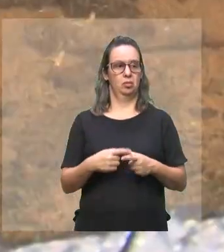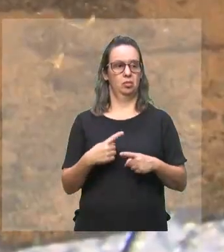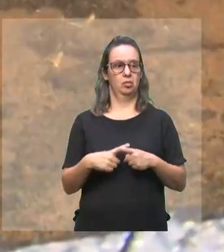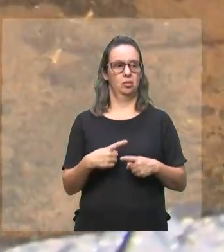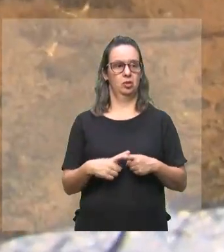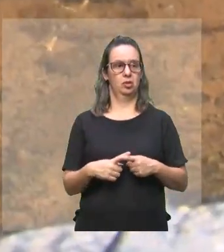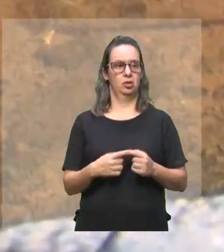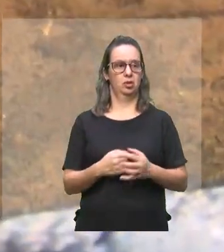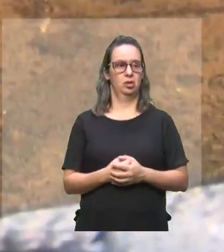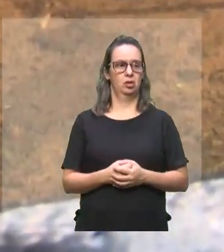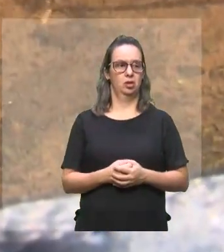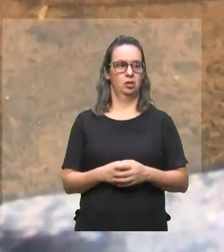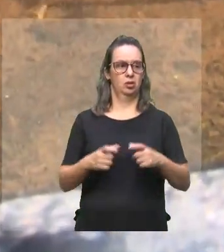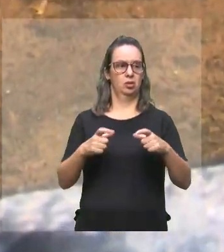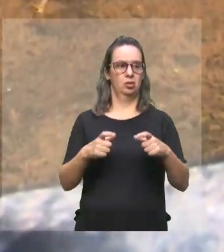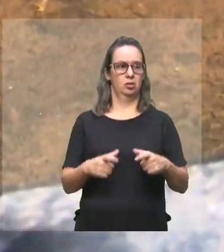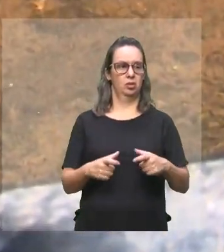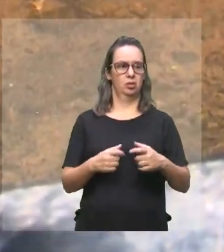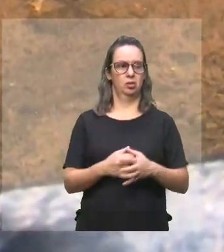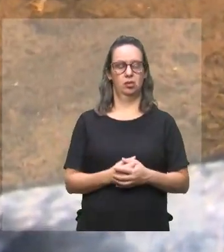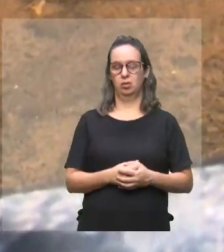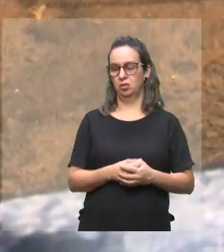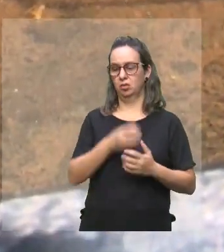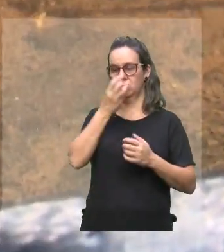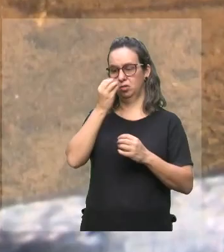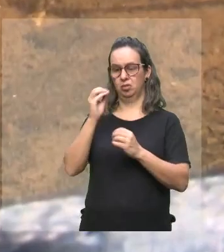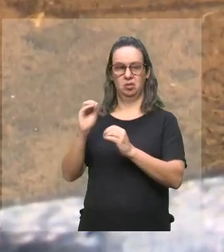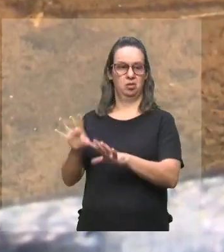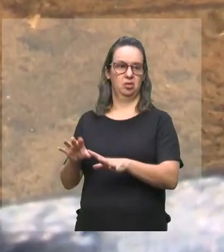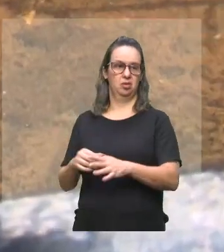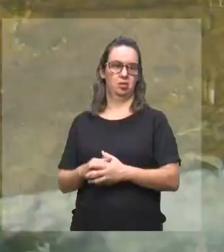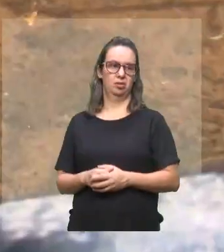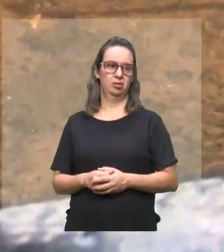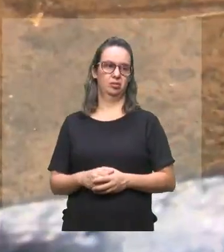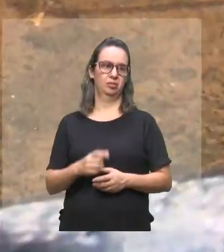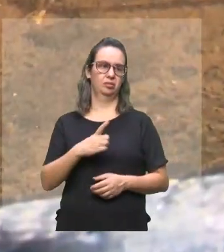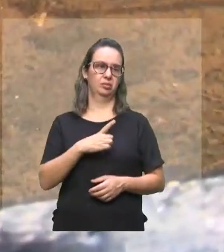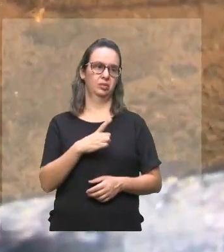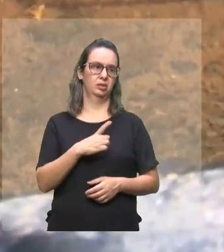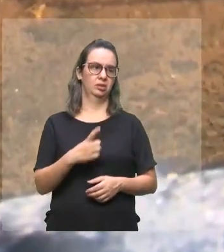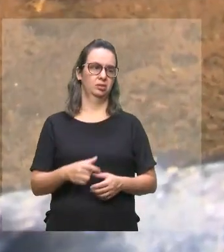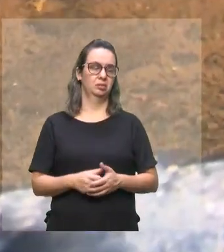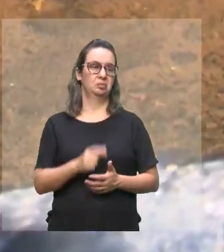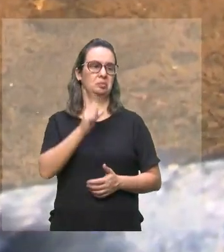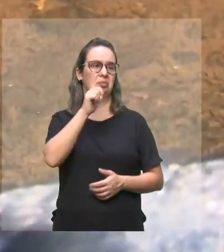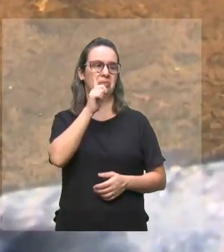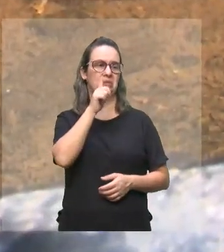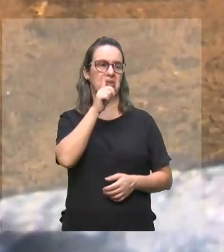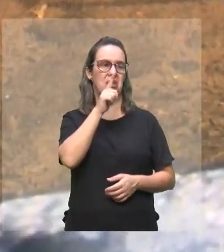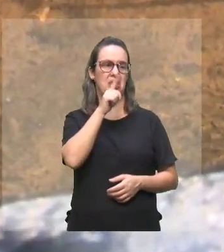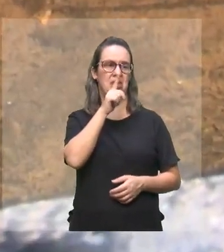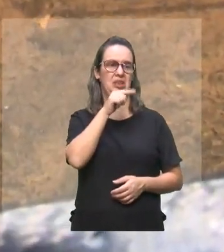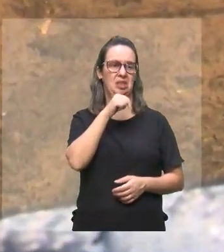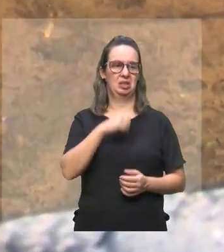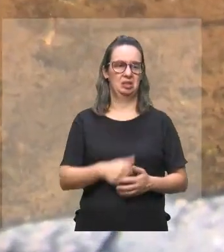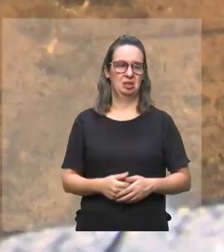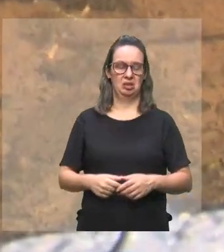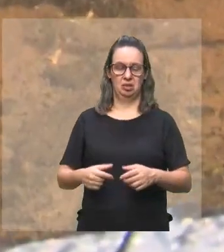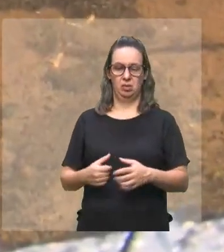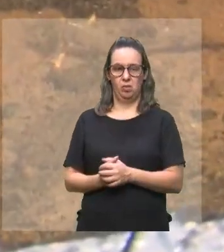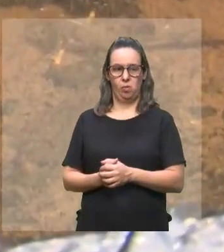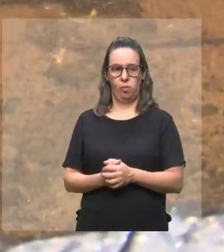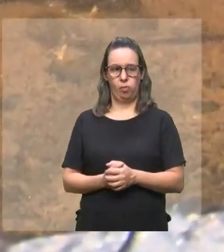está abandonada. E encontramos aí foco de mosquito da dengue. Vários pneus abandonados